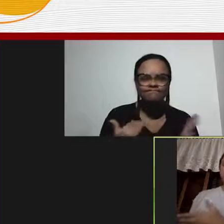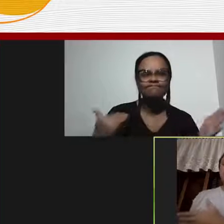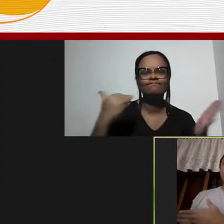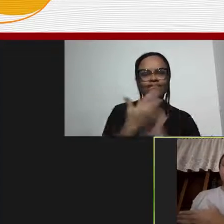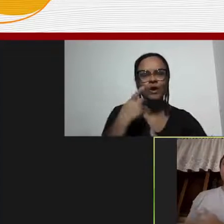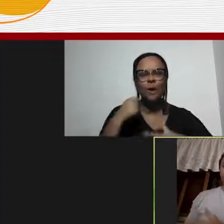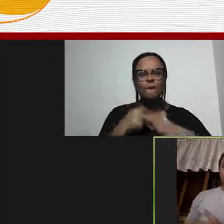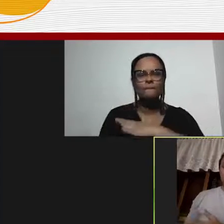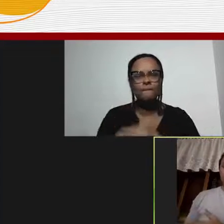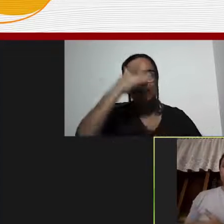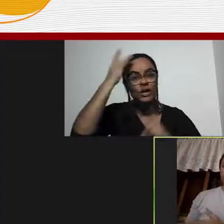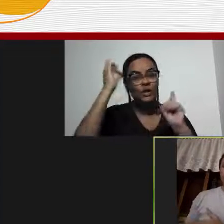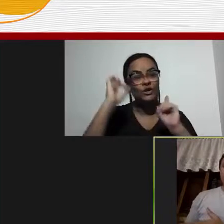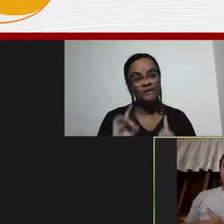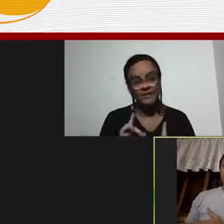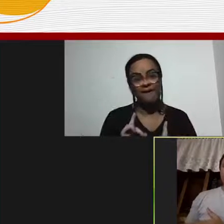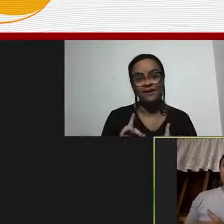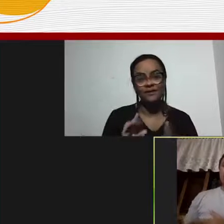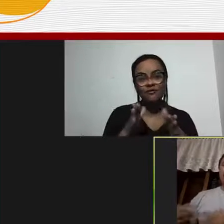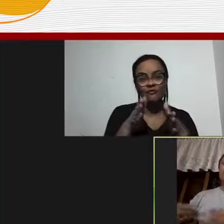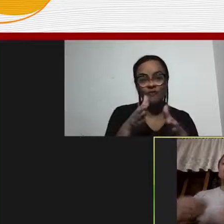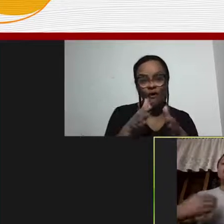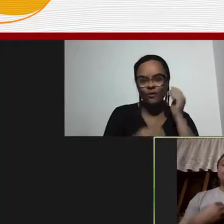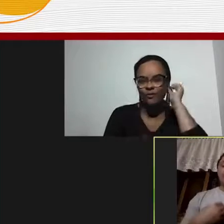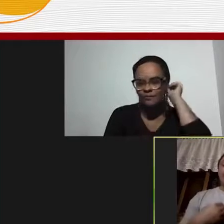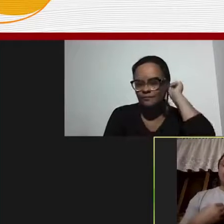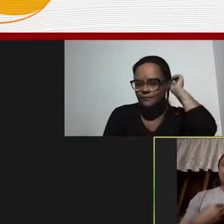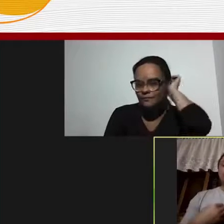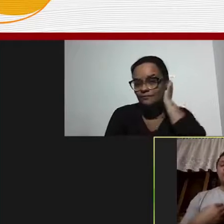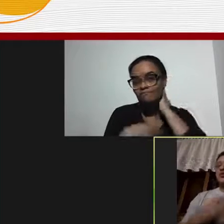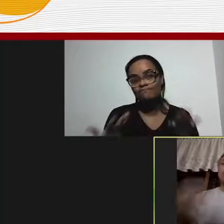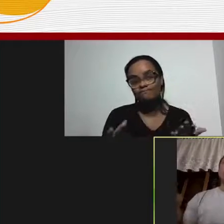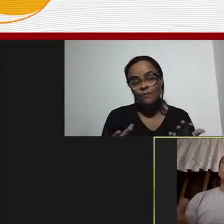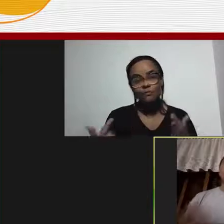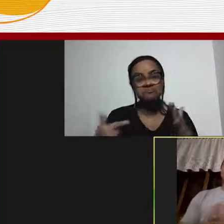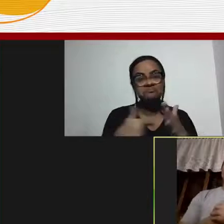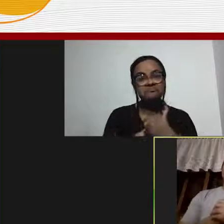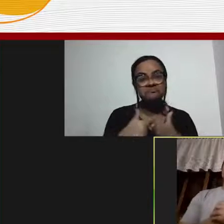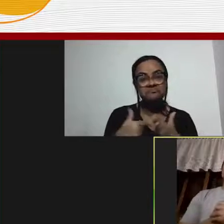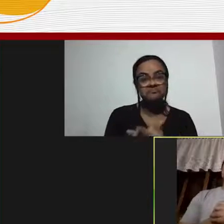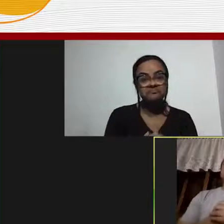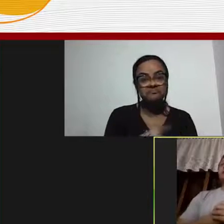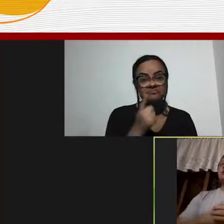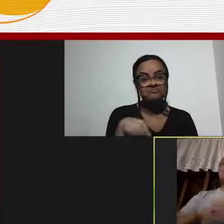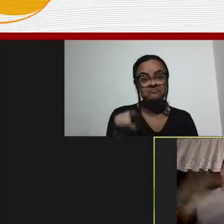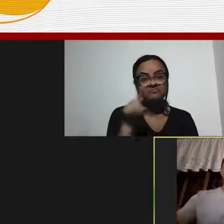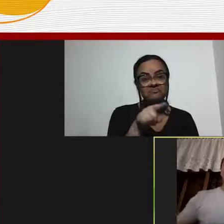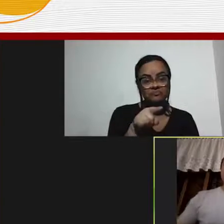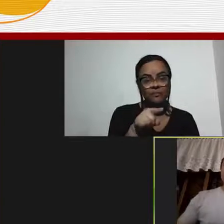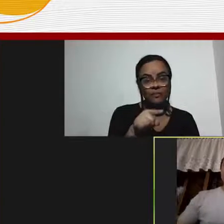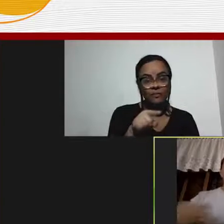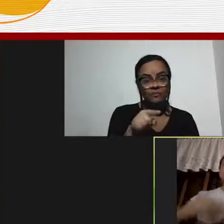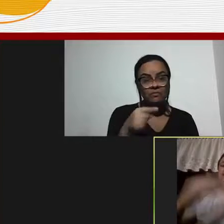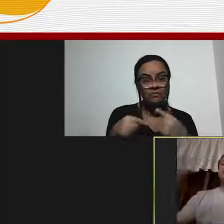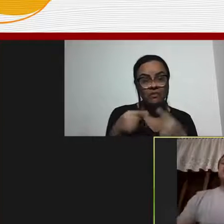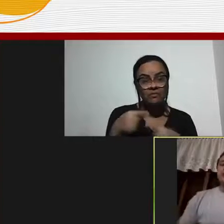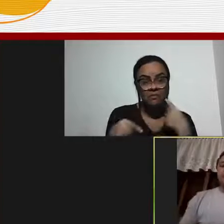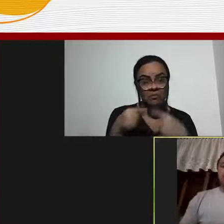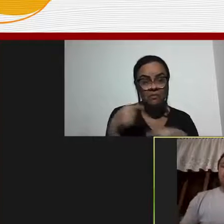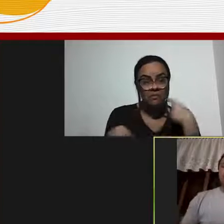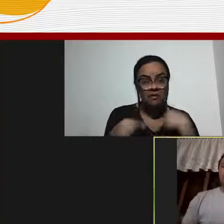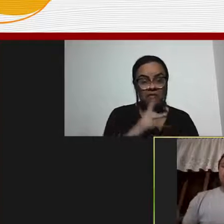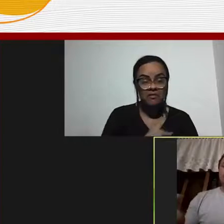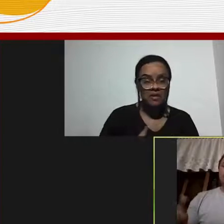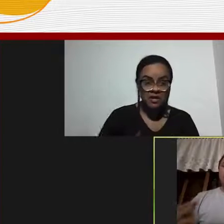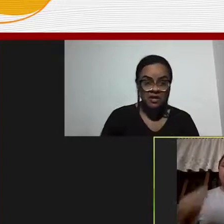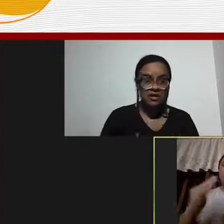beneficiar o segmento da pessoa com deficiência. E muitos me perguntam, Clodô, Se você fosse um presidente, se você